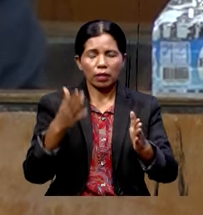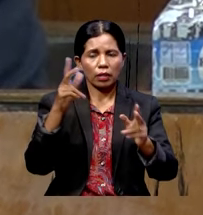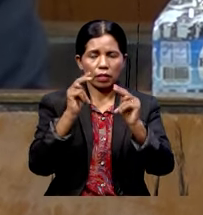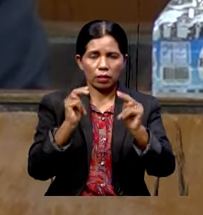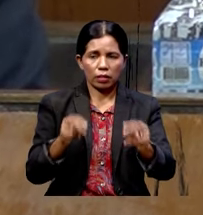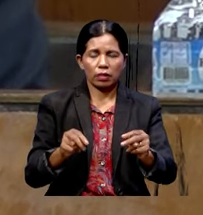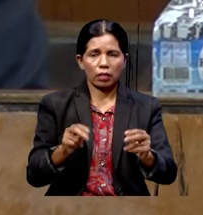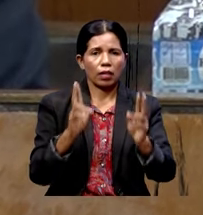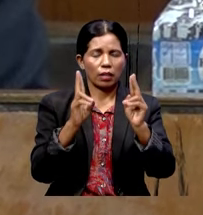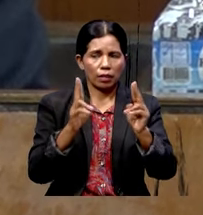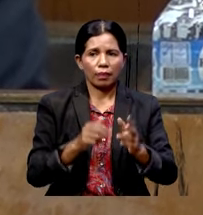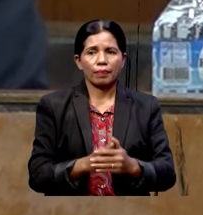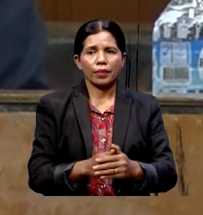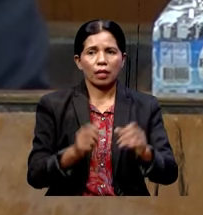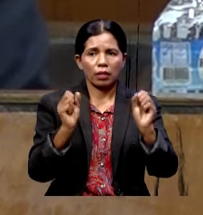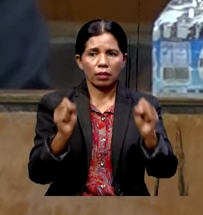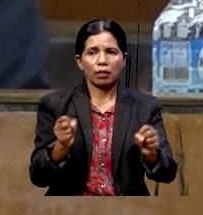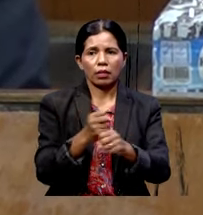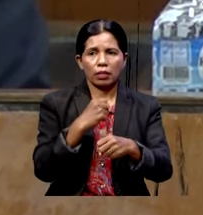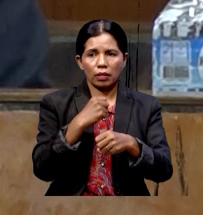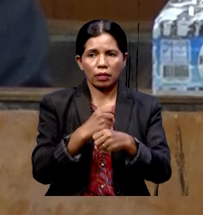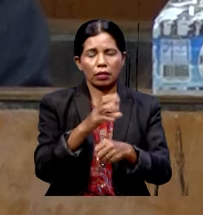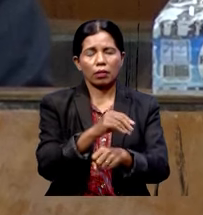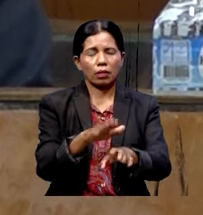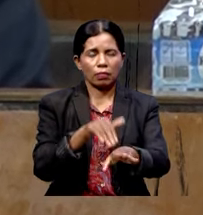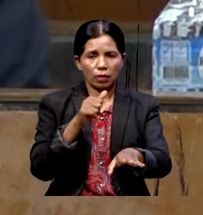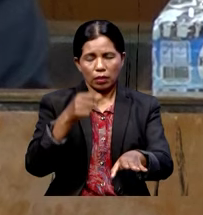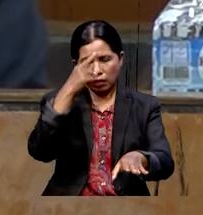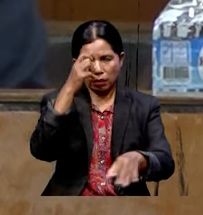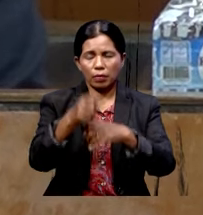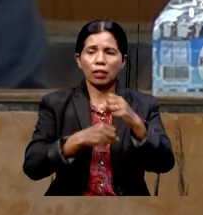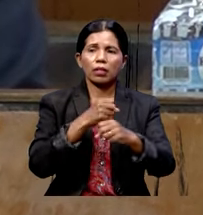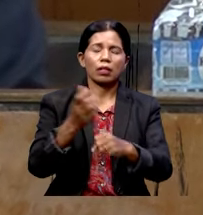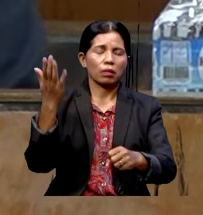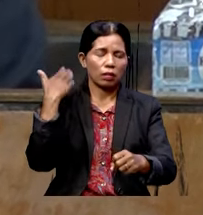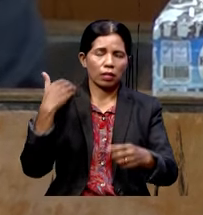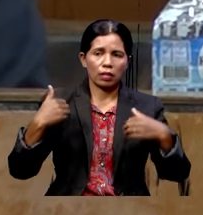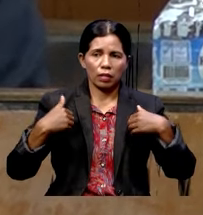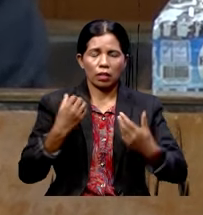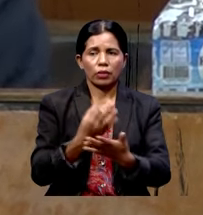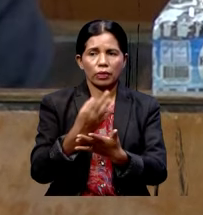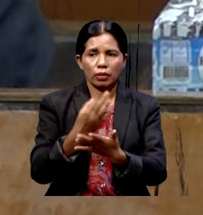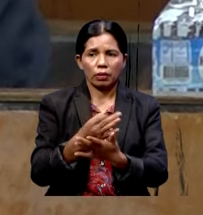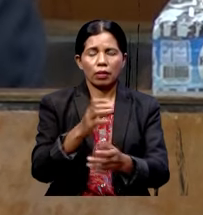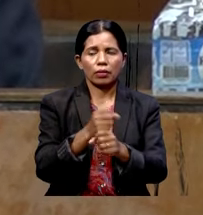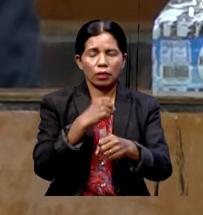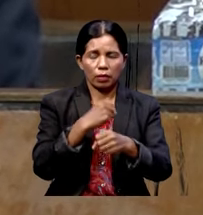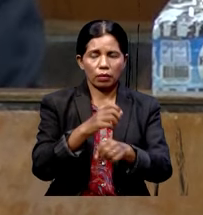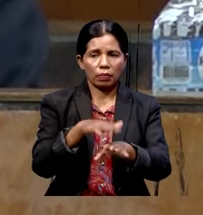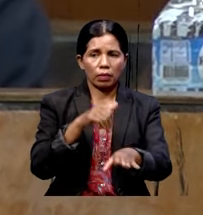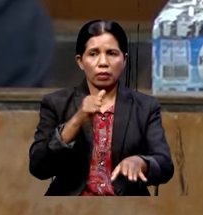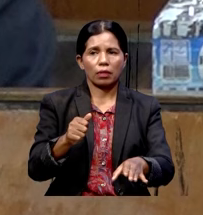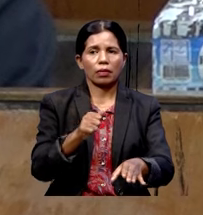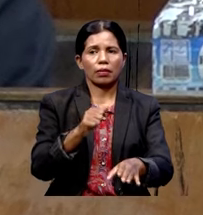necessidade urgência atu bele halo dune recrutamento também já tinha conto que orçamento disponível atu halo recrutamento